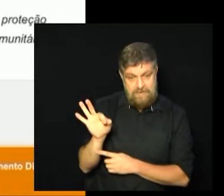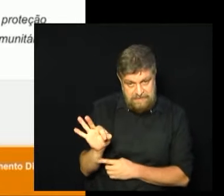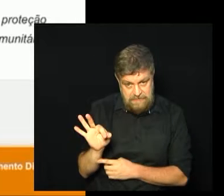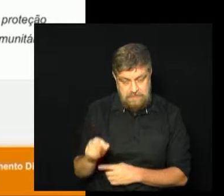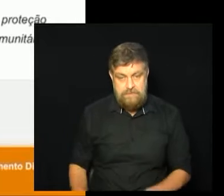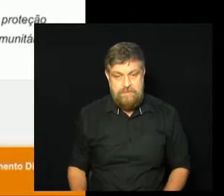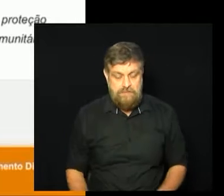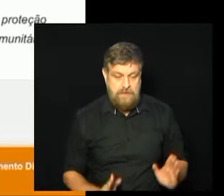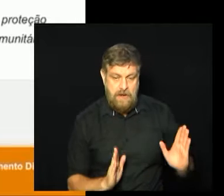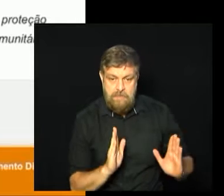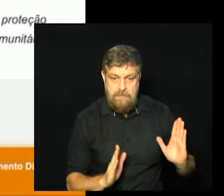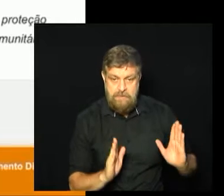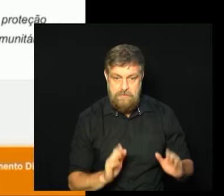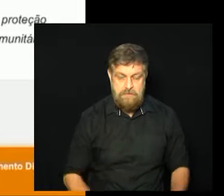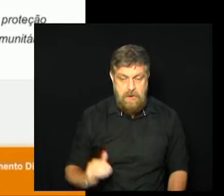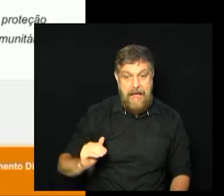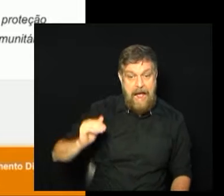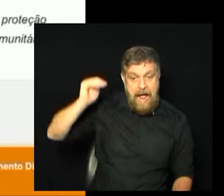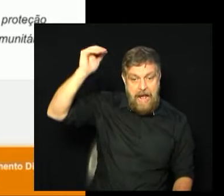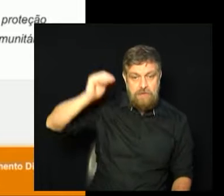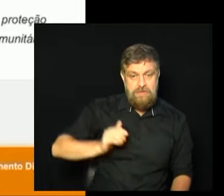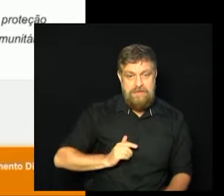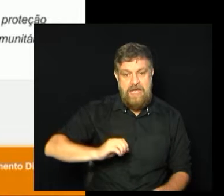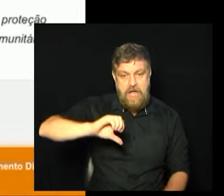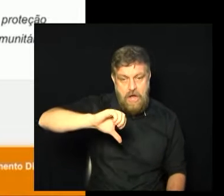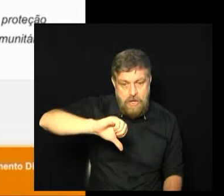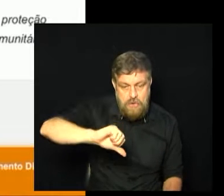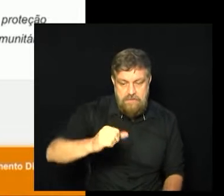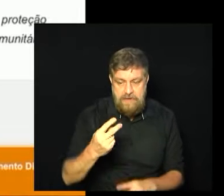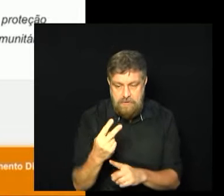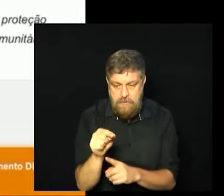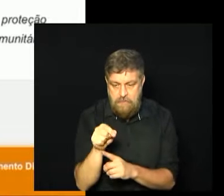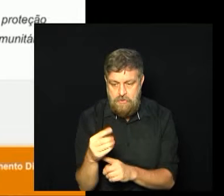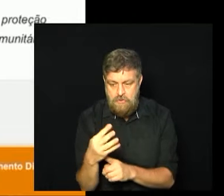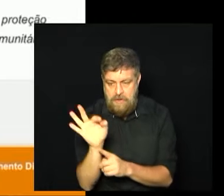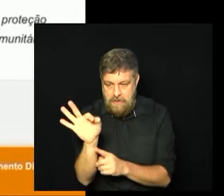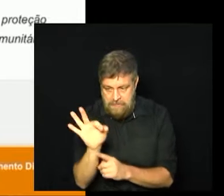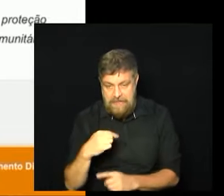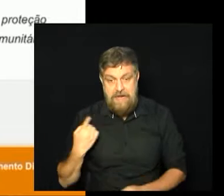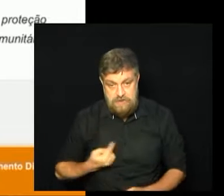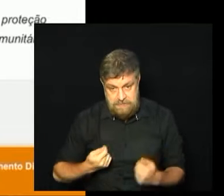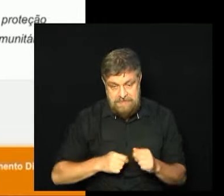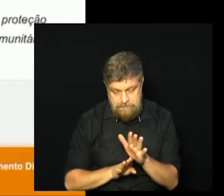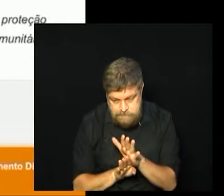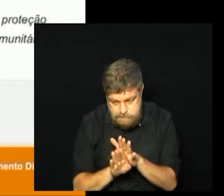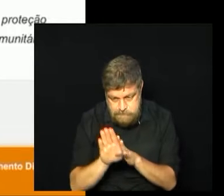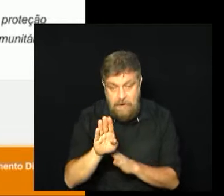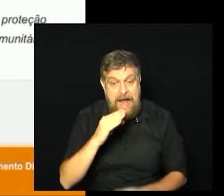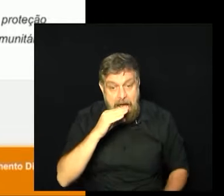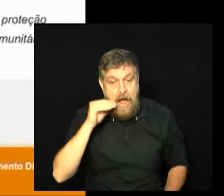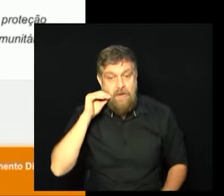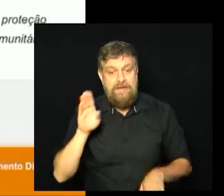68,1%. E na população adulta, 92,4%. Ou seja, precisamos avançar muito para também os